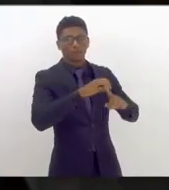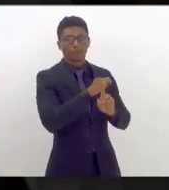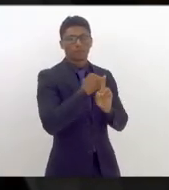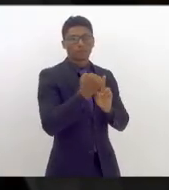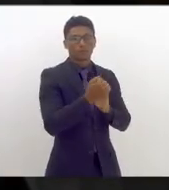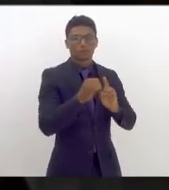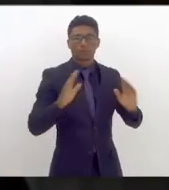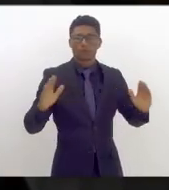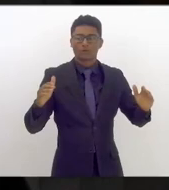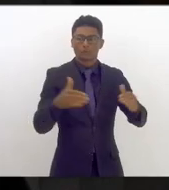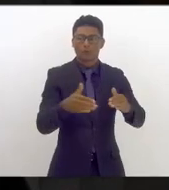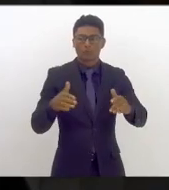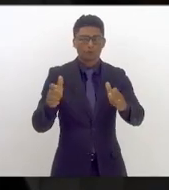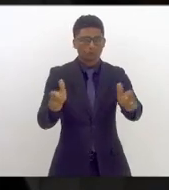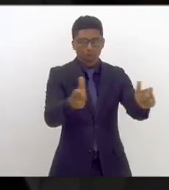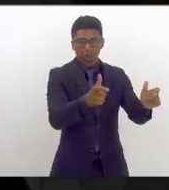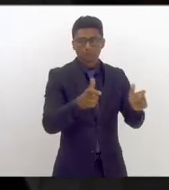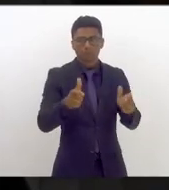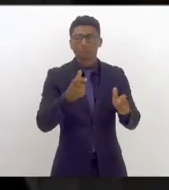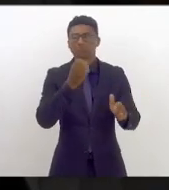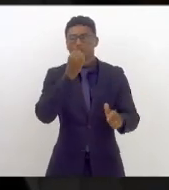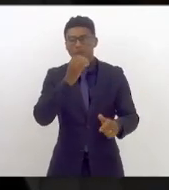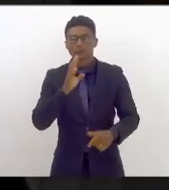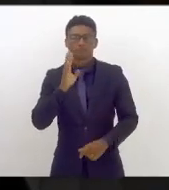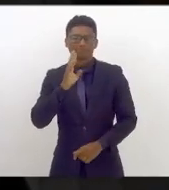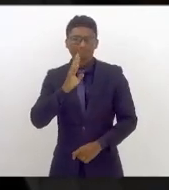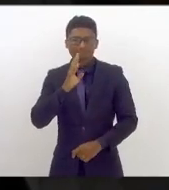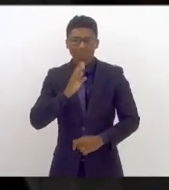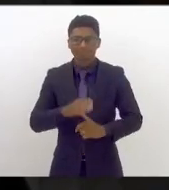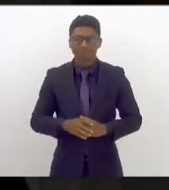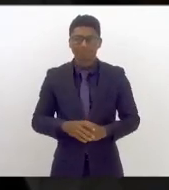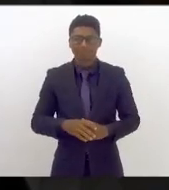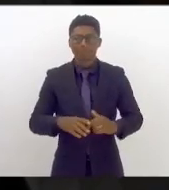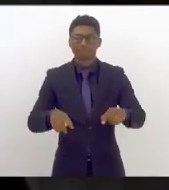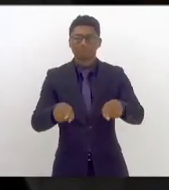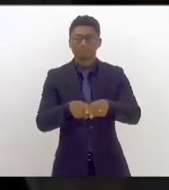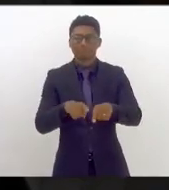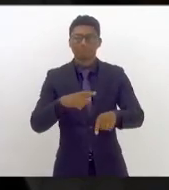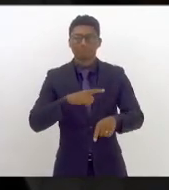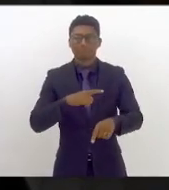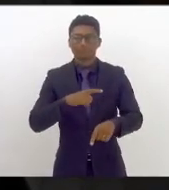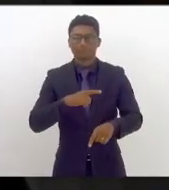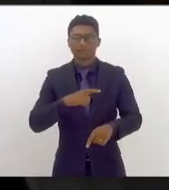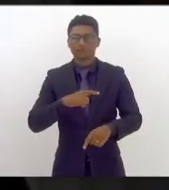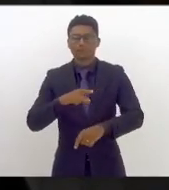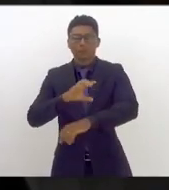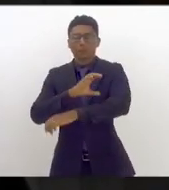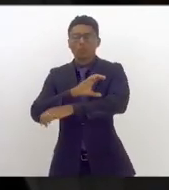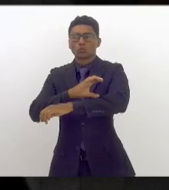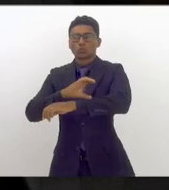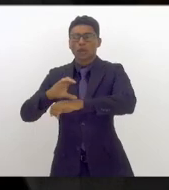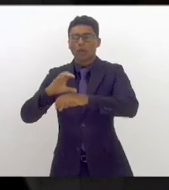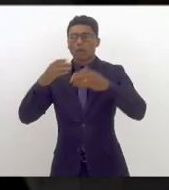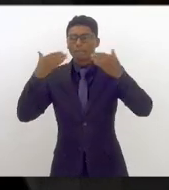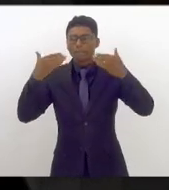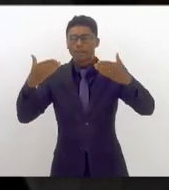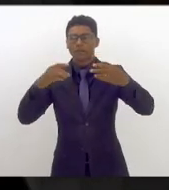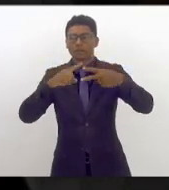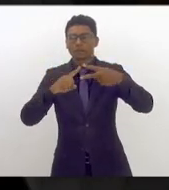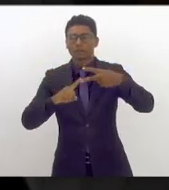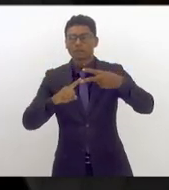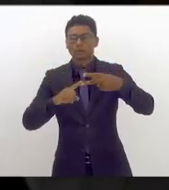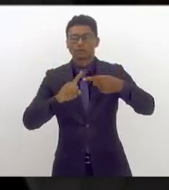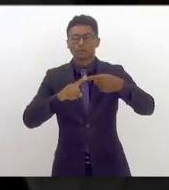enfim. Então, foi muito bacana, muito importante, além de contar com duas manifestações culturais belíssimas, né? Primeiro, o